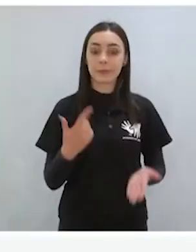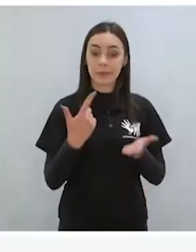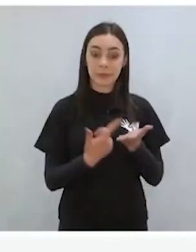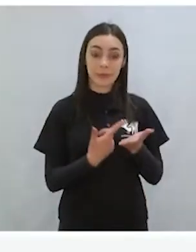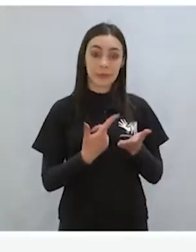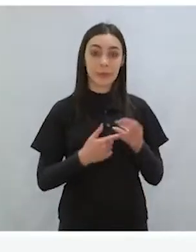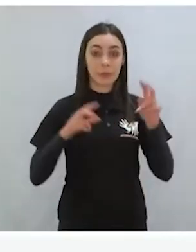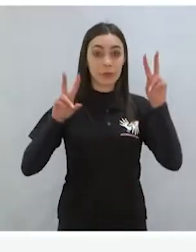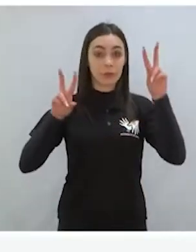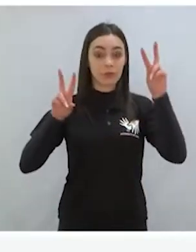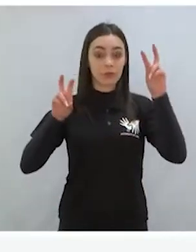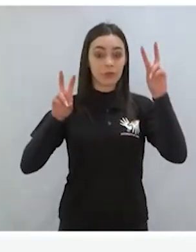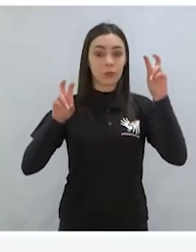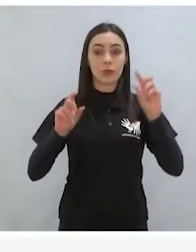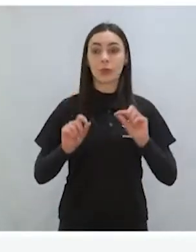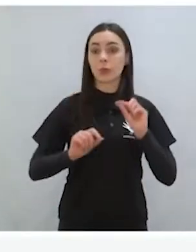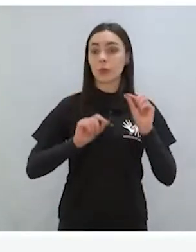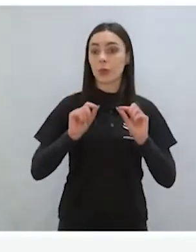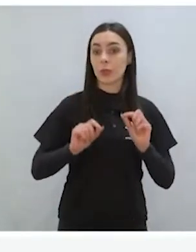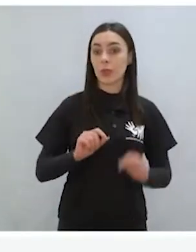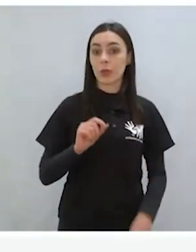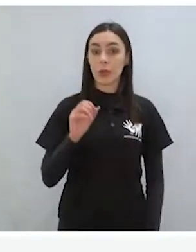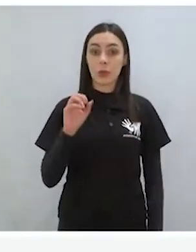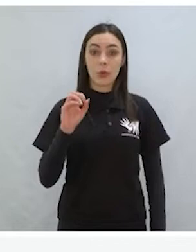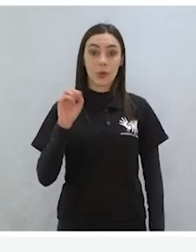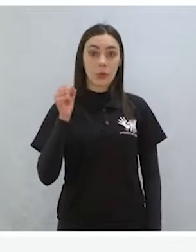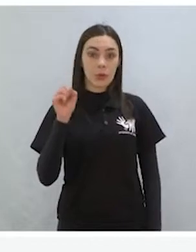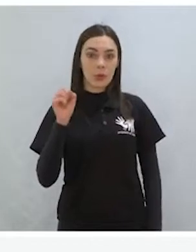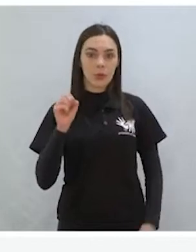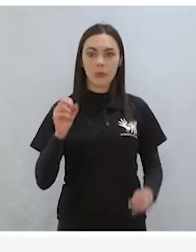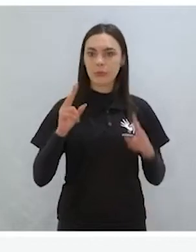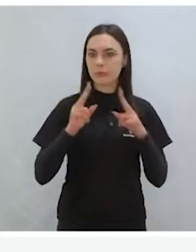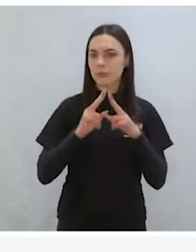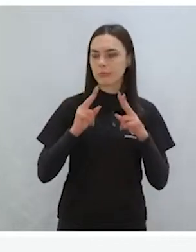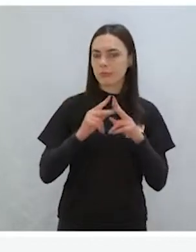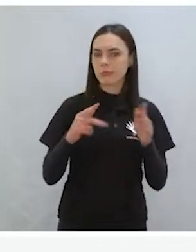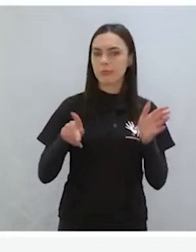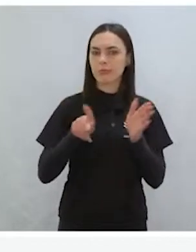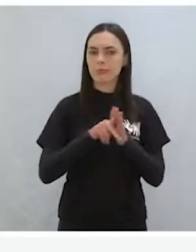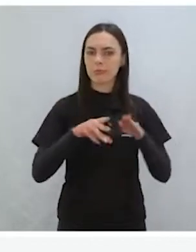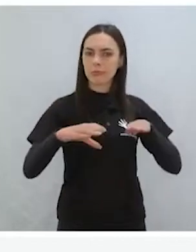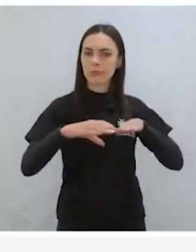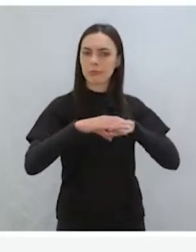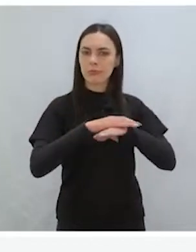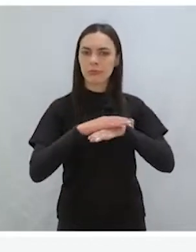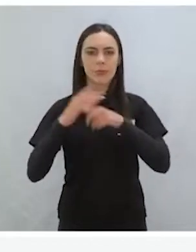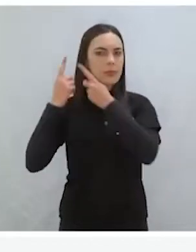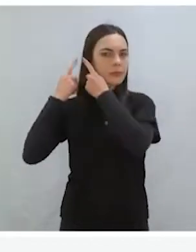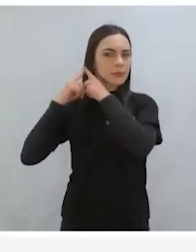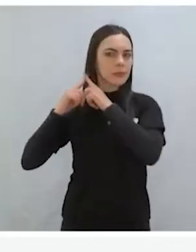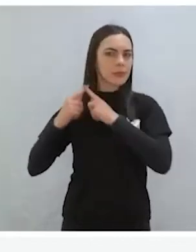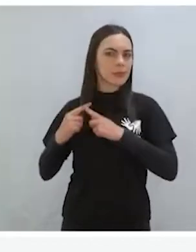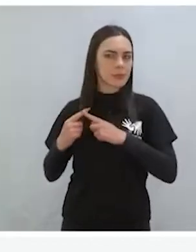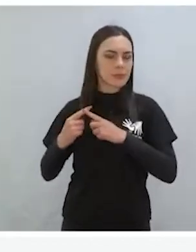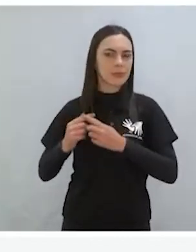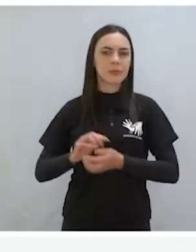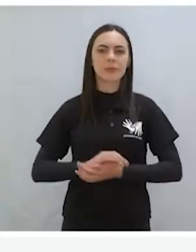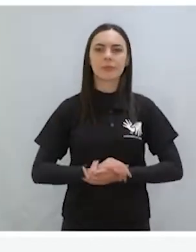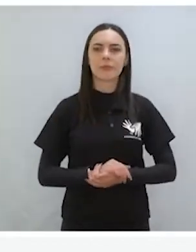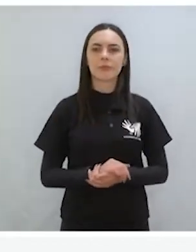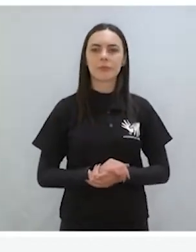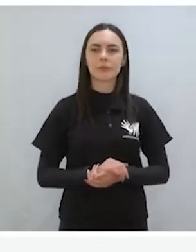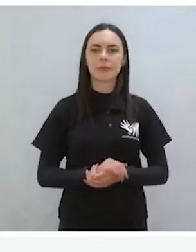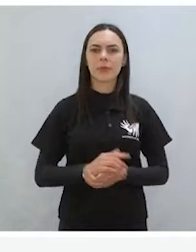Esse livro tem o título Os Oito Pares de Sapatos de Cinderela. Quem